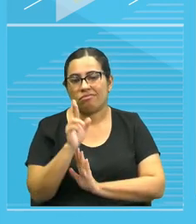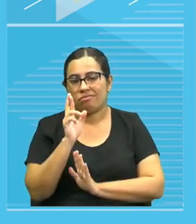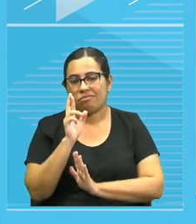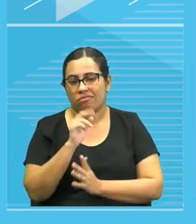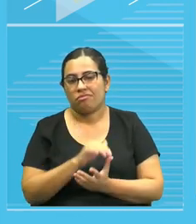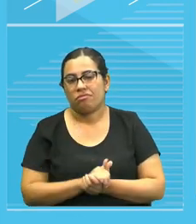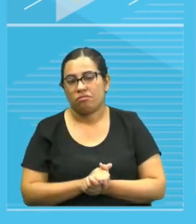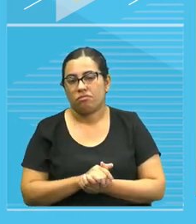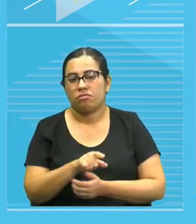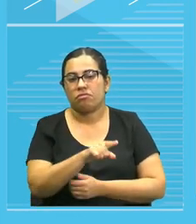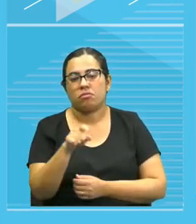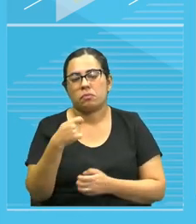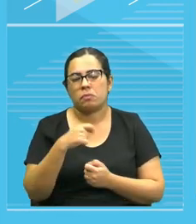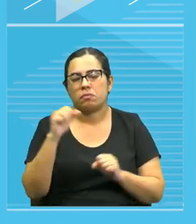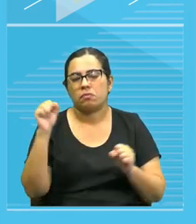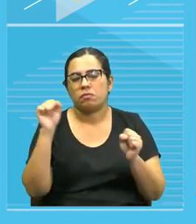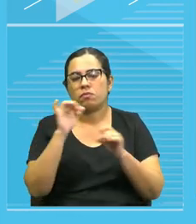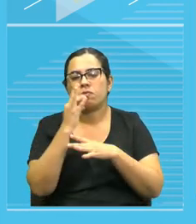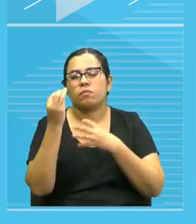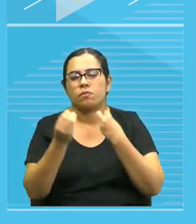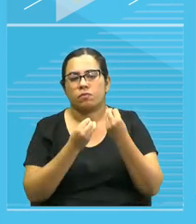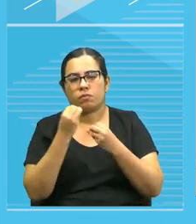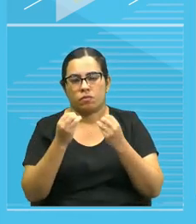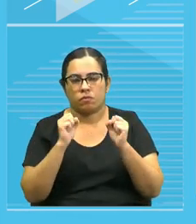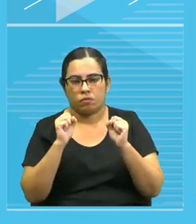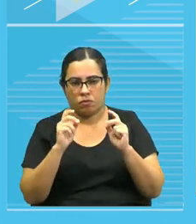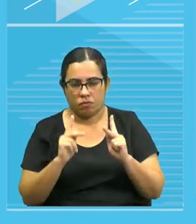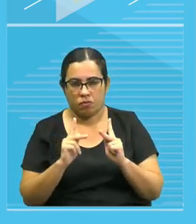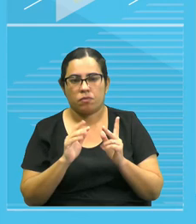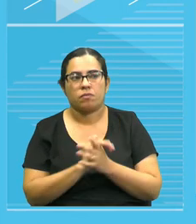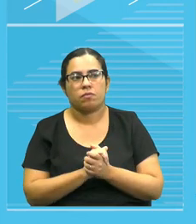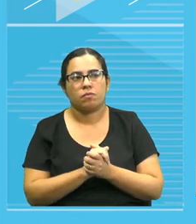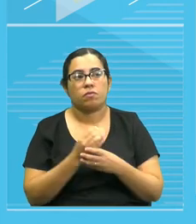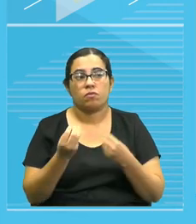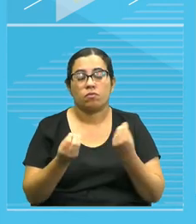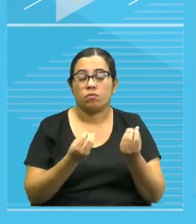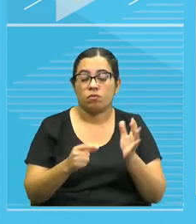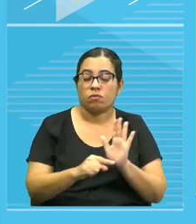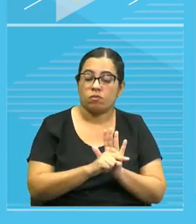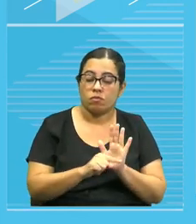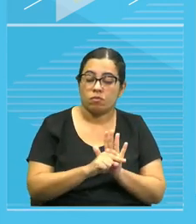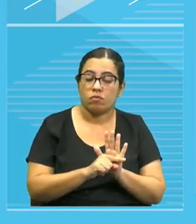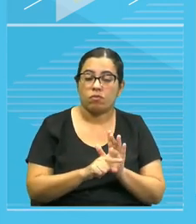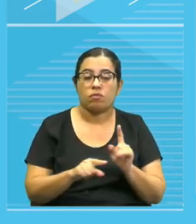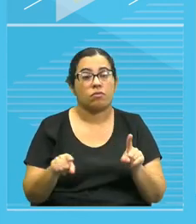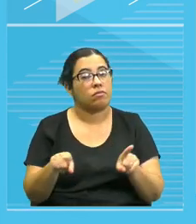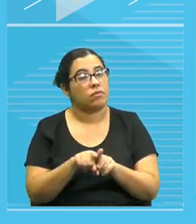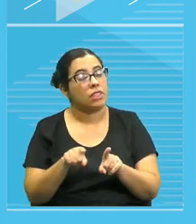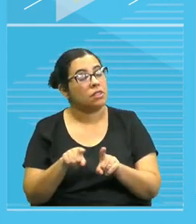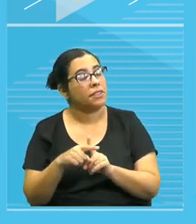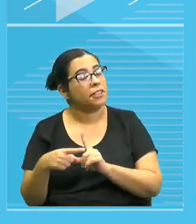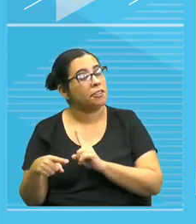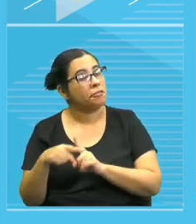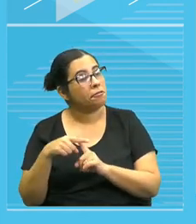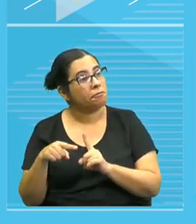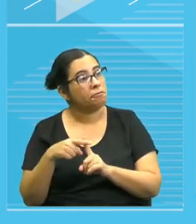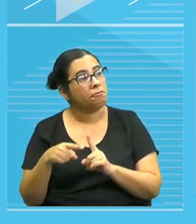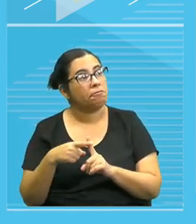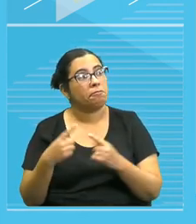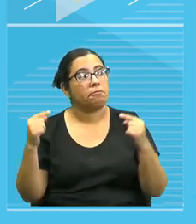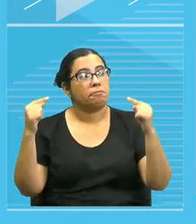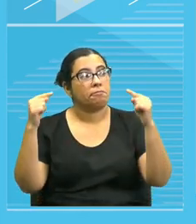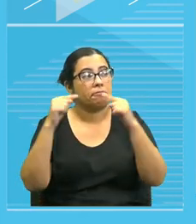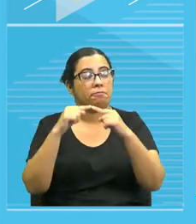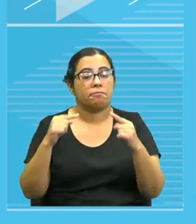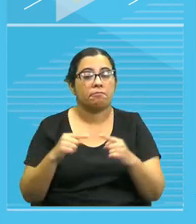você tem que compreender como utilizá-las certo o sinal de menos e demais só serve para